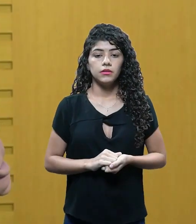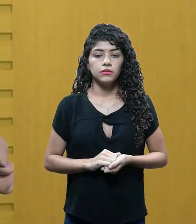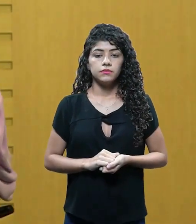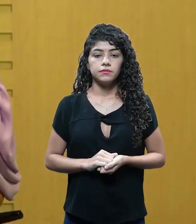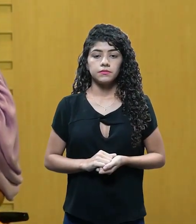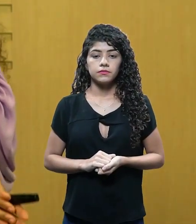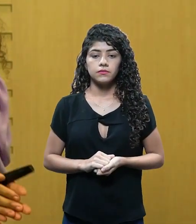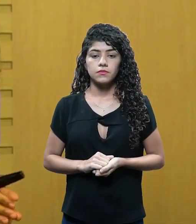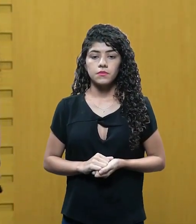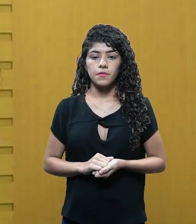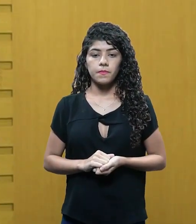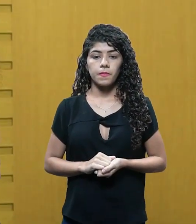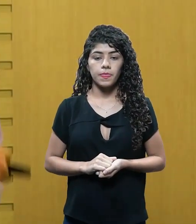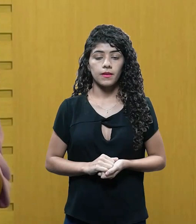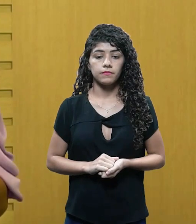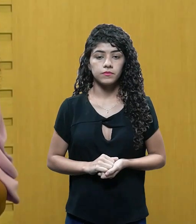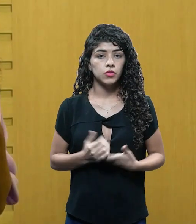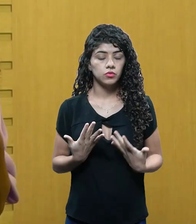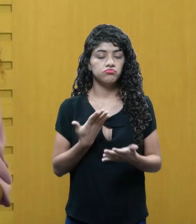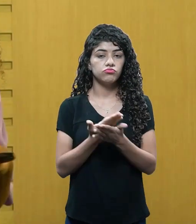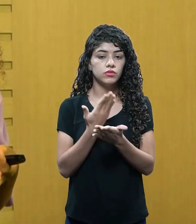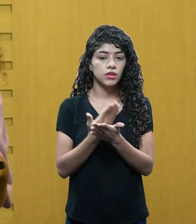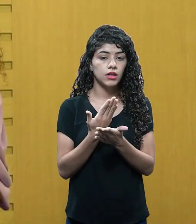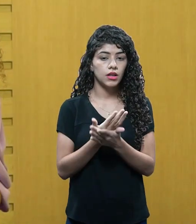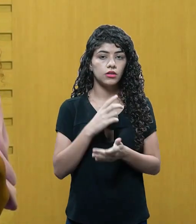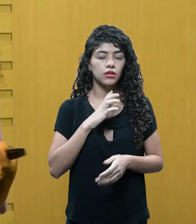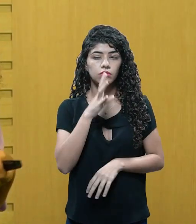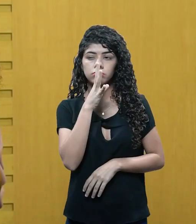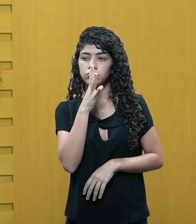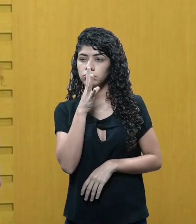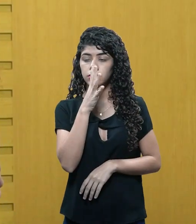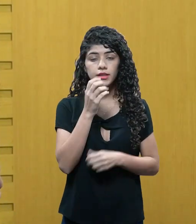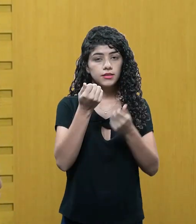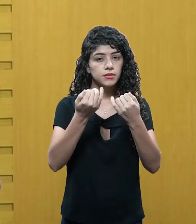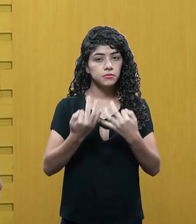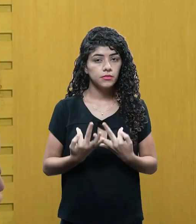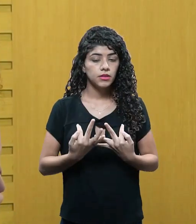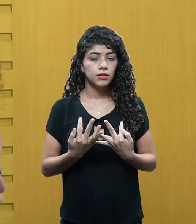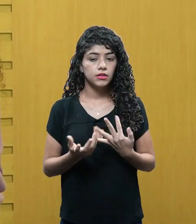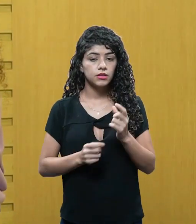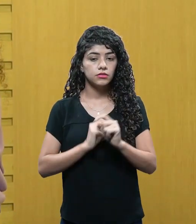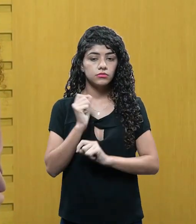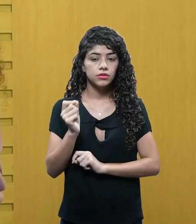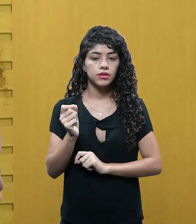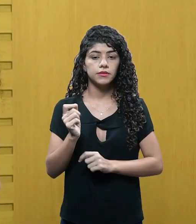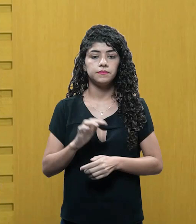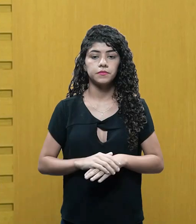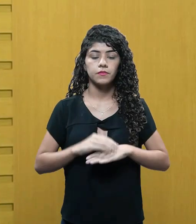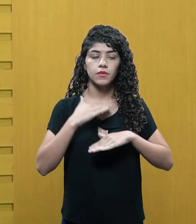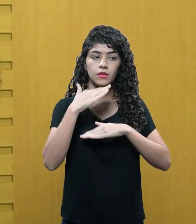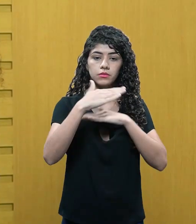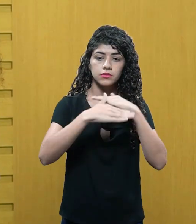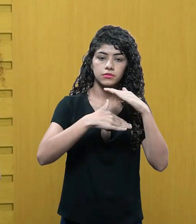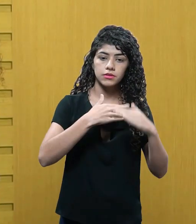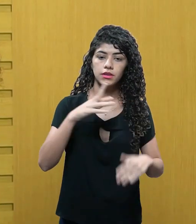Ana Mulaert, novamente, em uma aula de roteiro que eu pude assistir, ela fala que ela fala muito sobre o